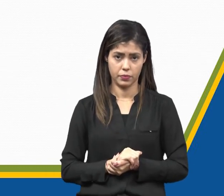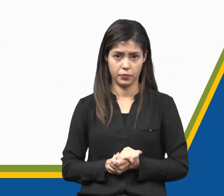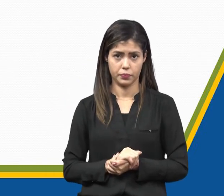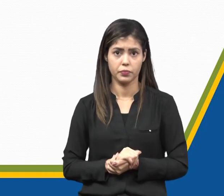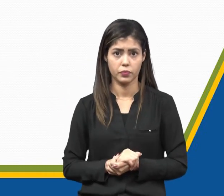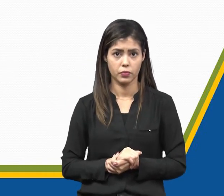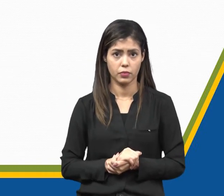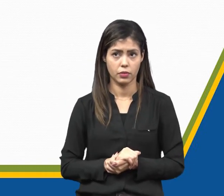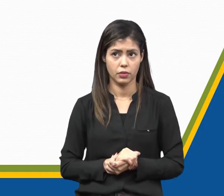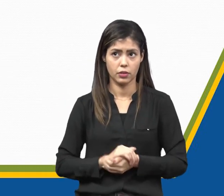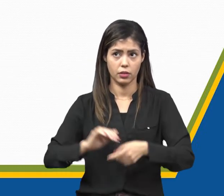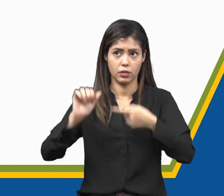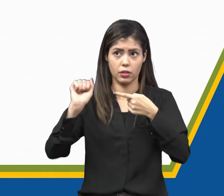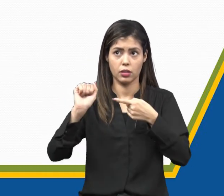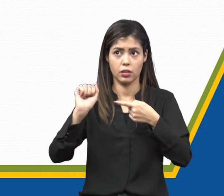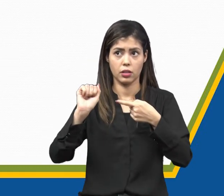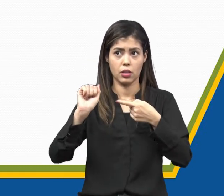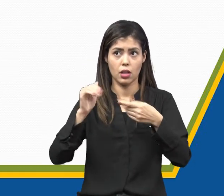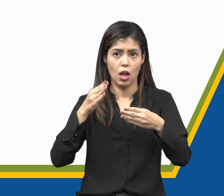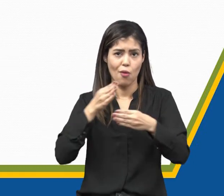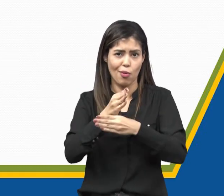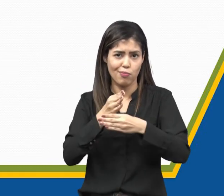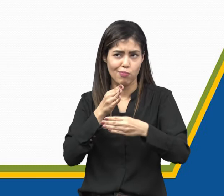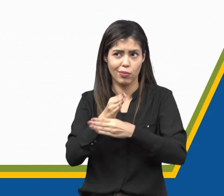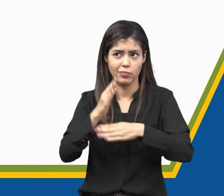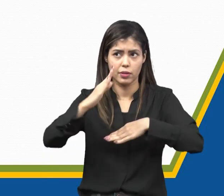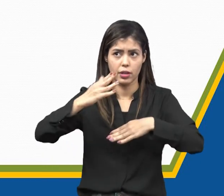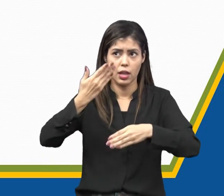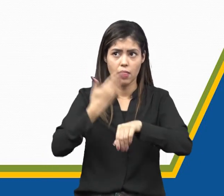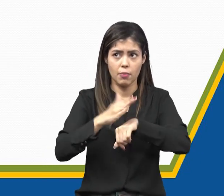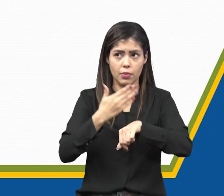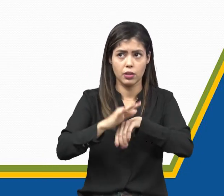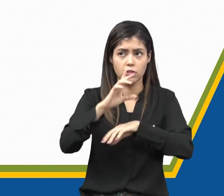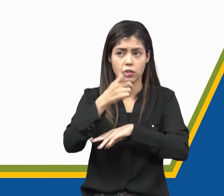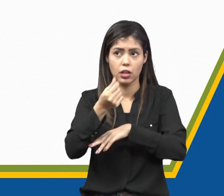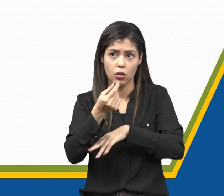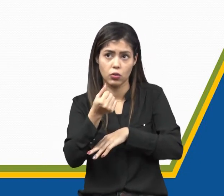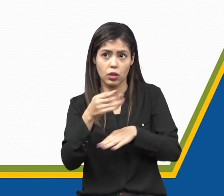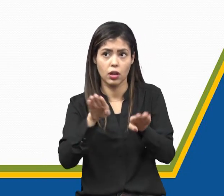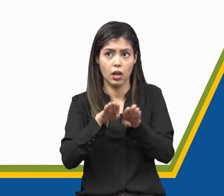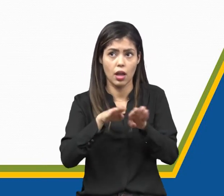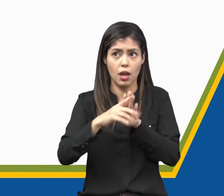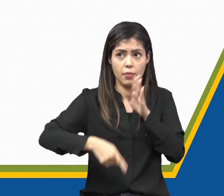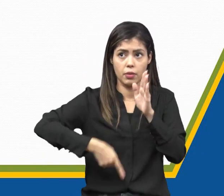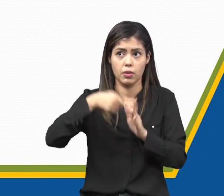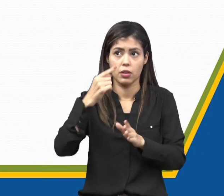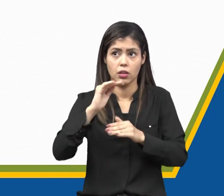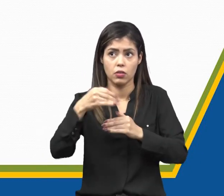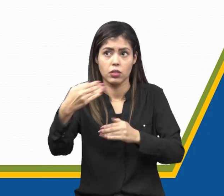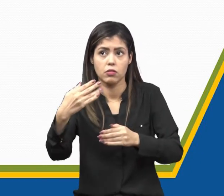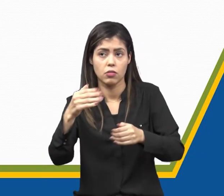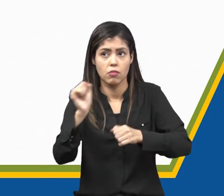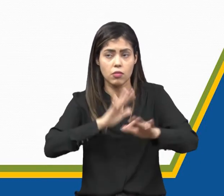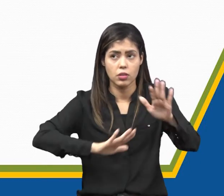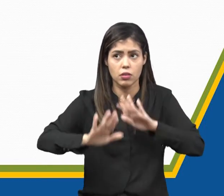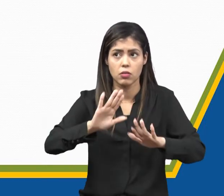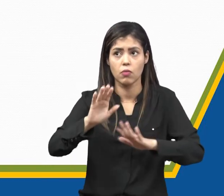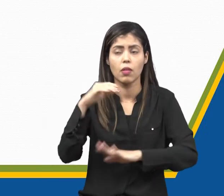gabaritar essa questão. Letra A, a interrupção das práticas econômicas para garantir primeiramente a conservação dos elementos